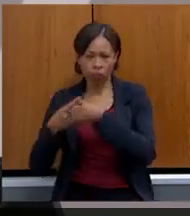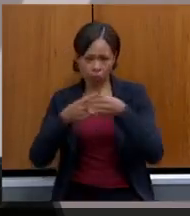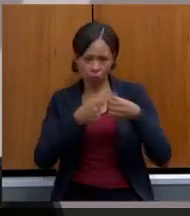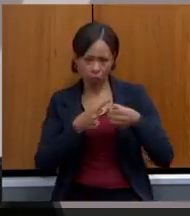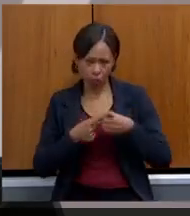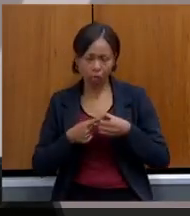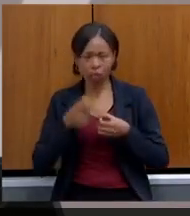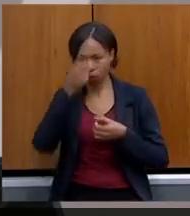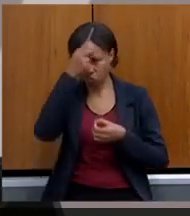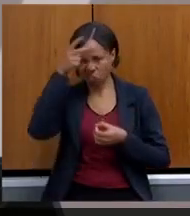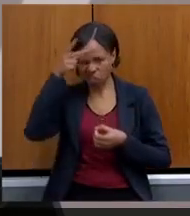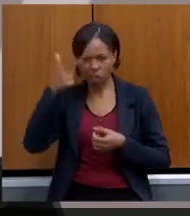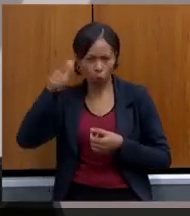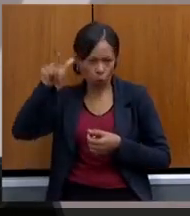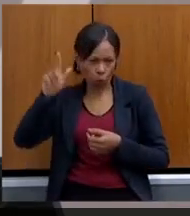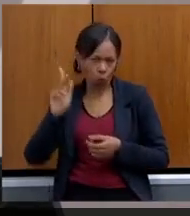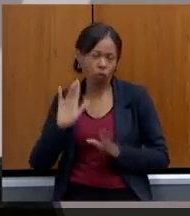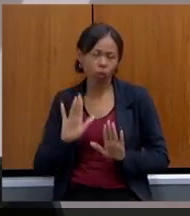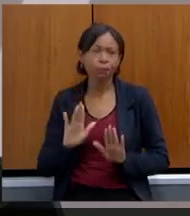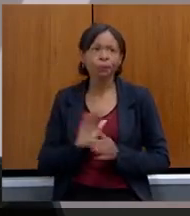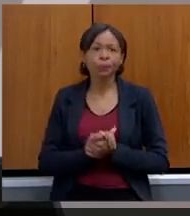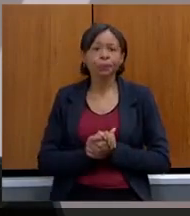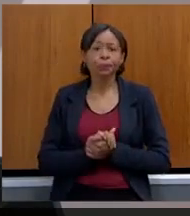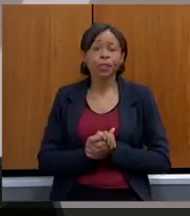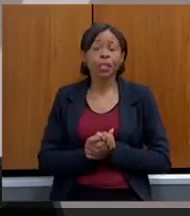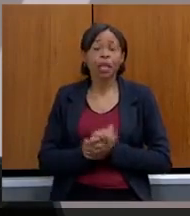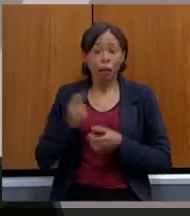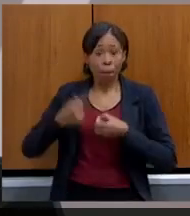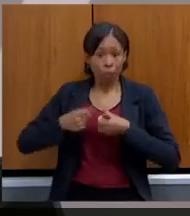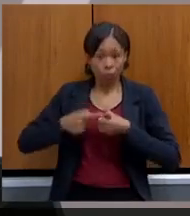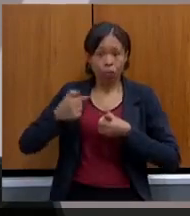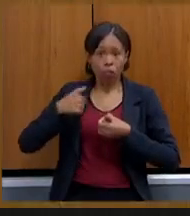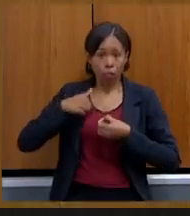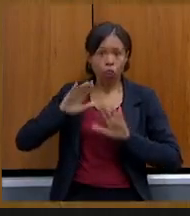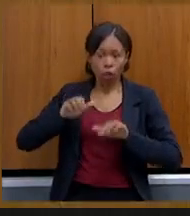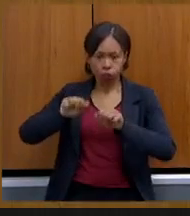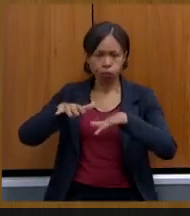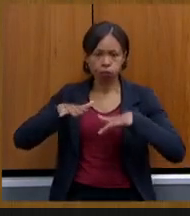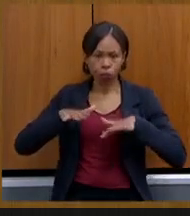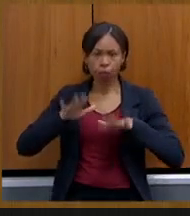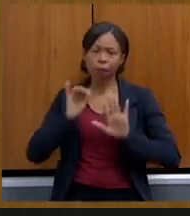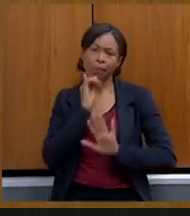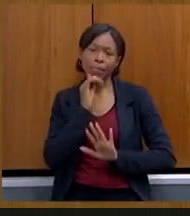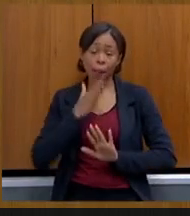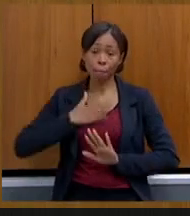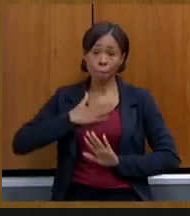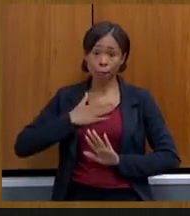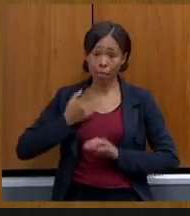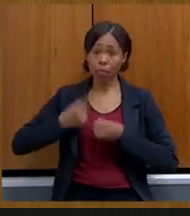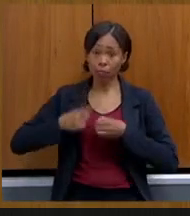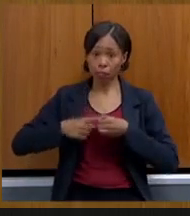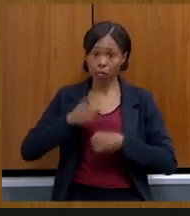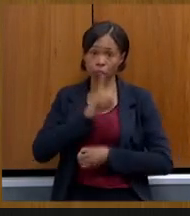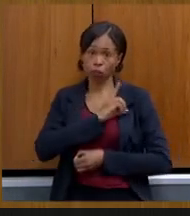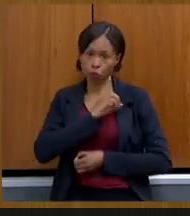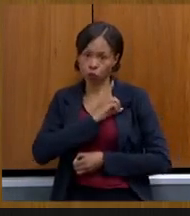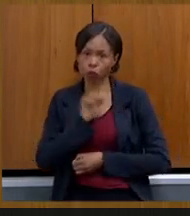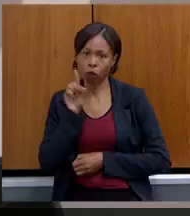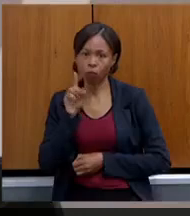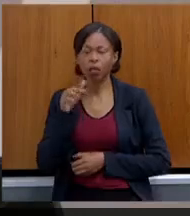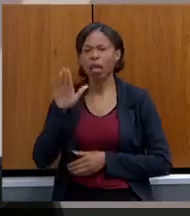Beatriz tá bem mais mais sempre quis que eu ativo na minha cidade audiência pública Beatriz e vou falar pelo exemplo da minha cidade Divinópolis lá